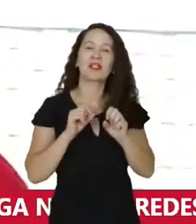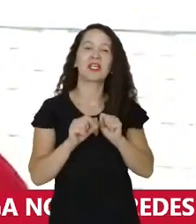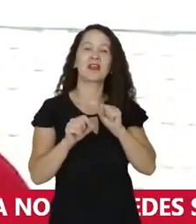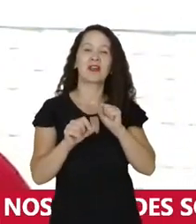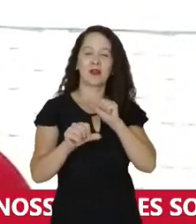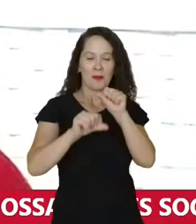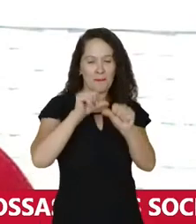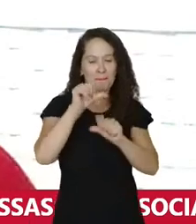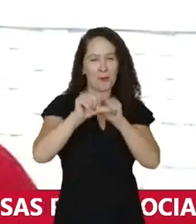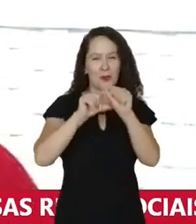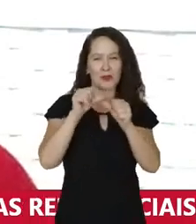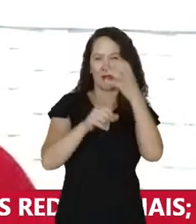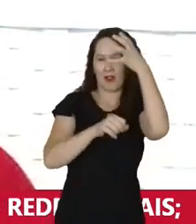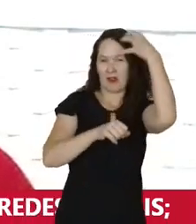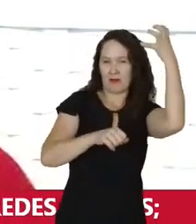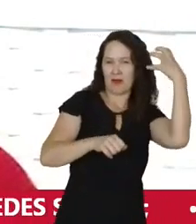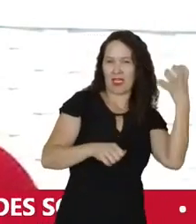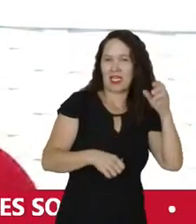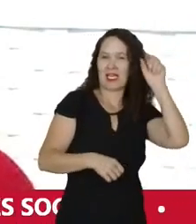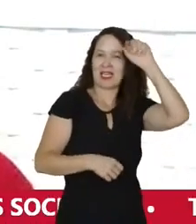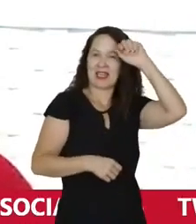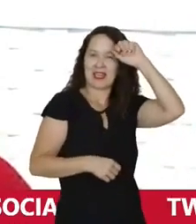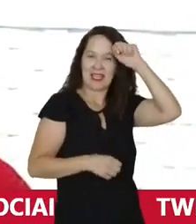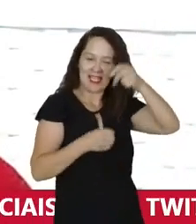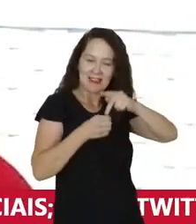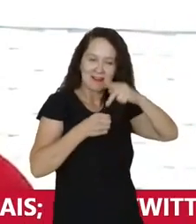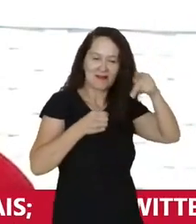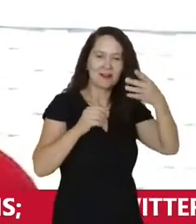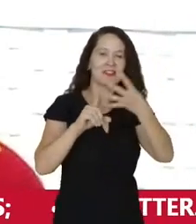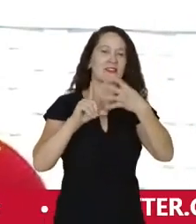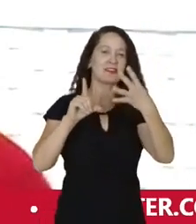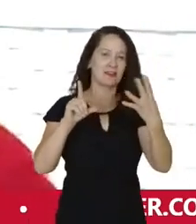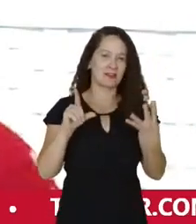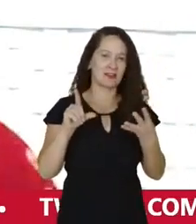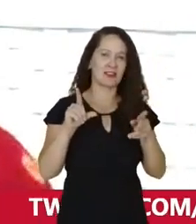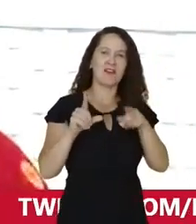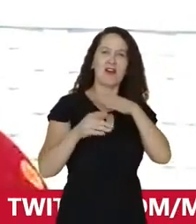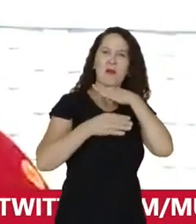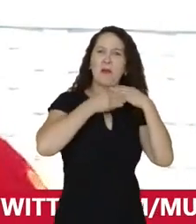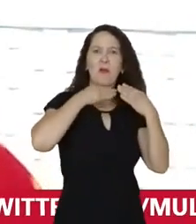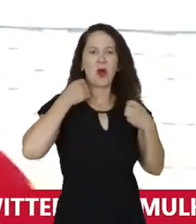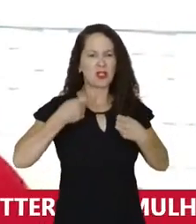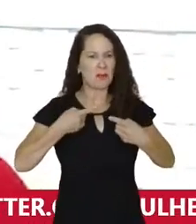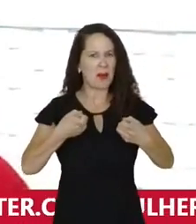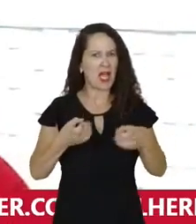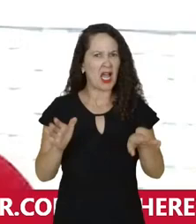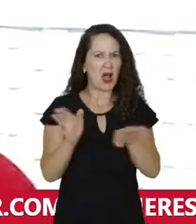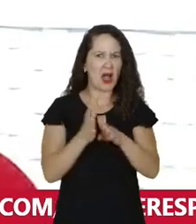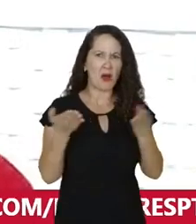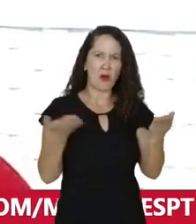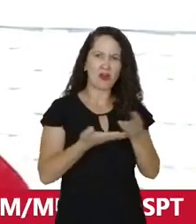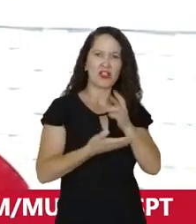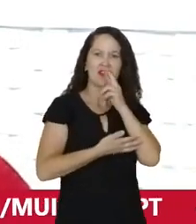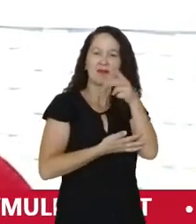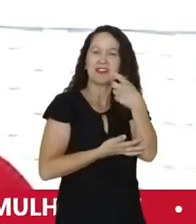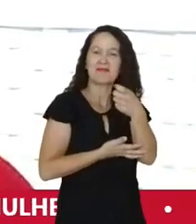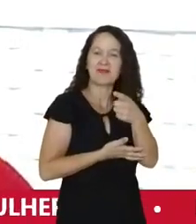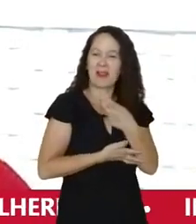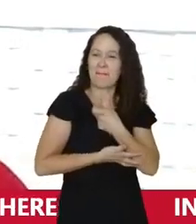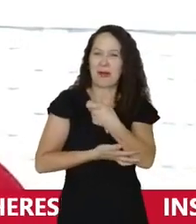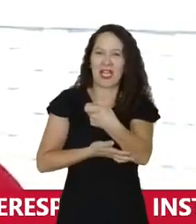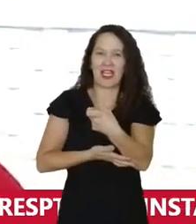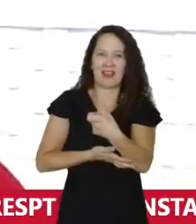quebram enquanto Marielle, uma mulher negra, favelada, LGBT, ela foi assassinada e até hoje nós não temos resposta,